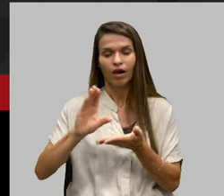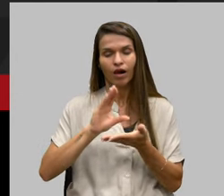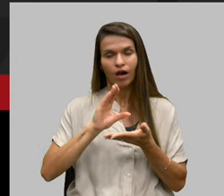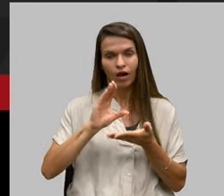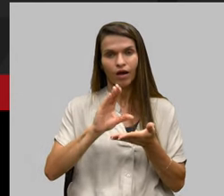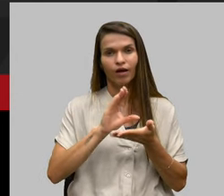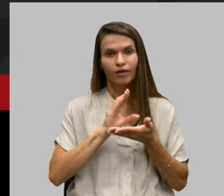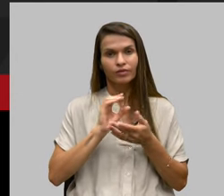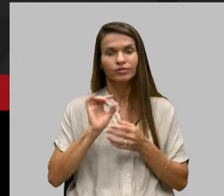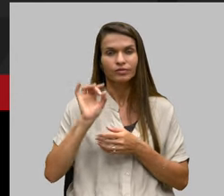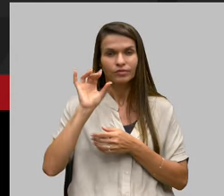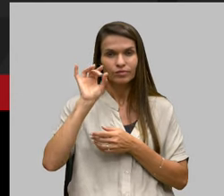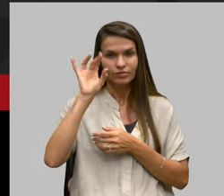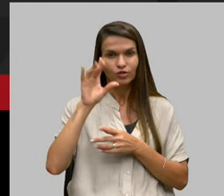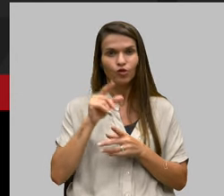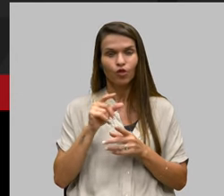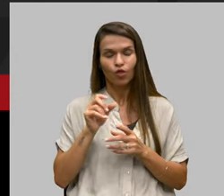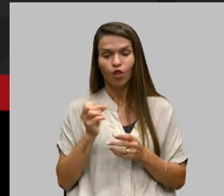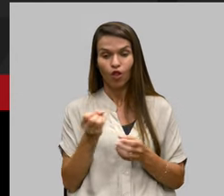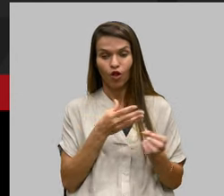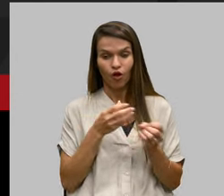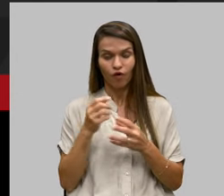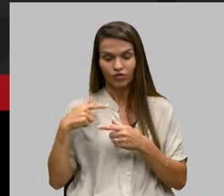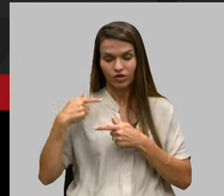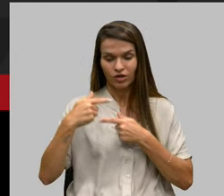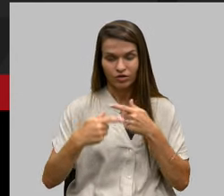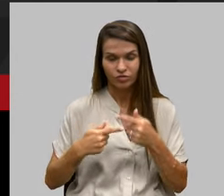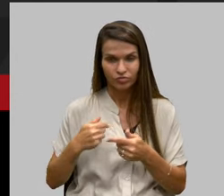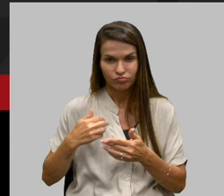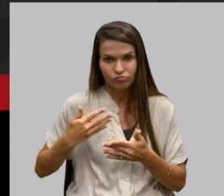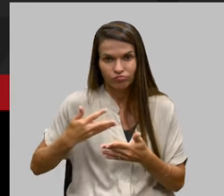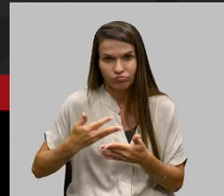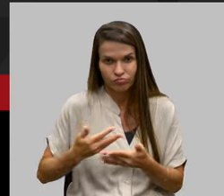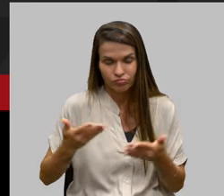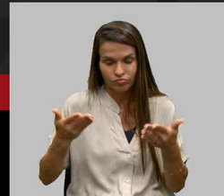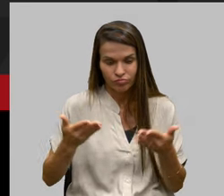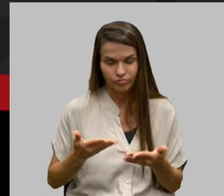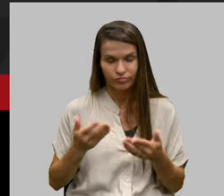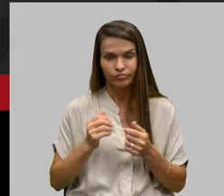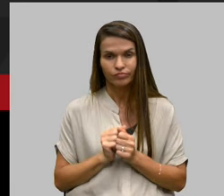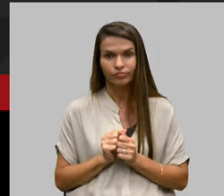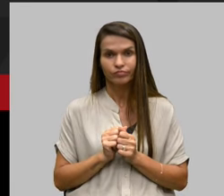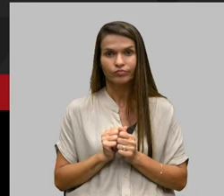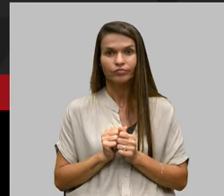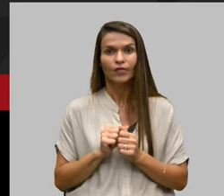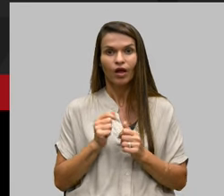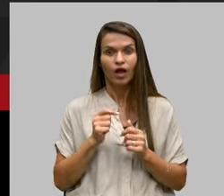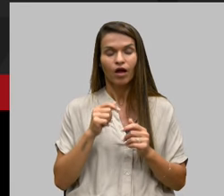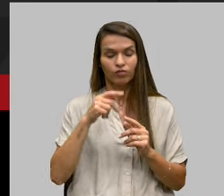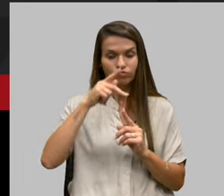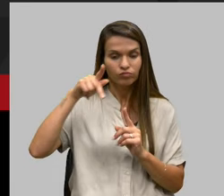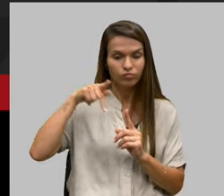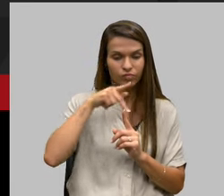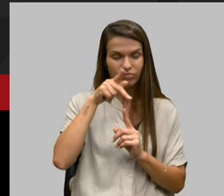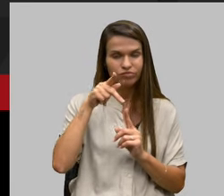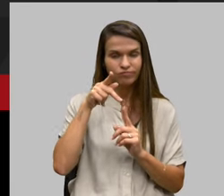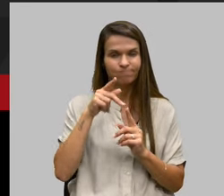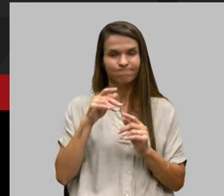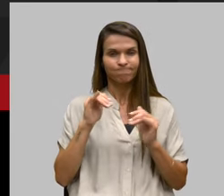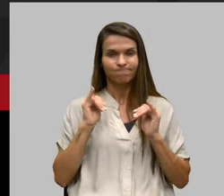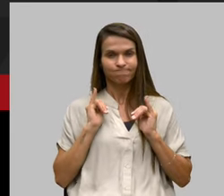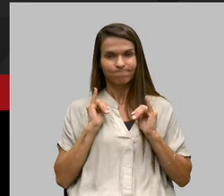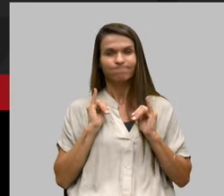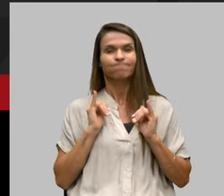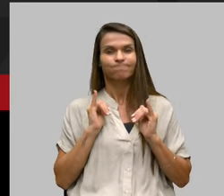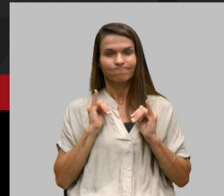em especial paraas novas gerações que estão chegando e para isso e se tratando de previdência procrastinação tem um custo muito elevado